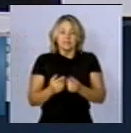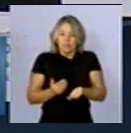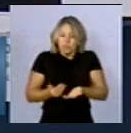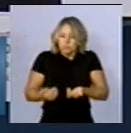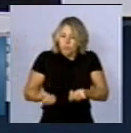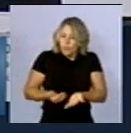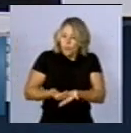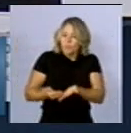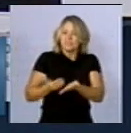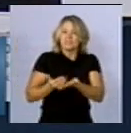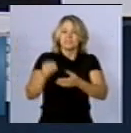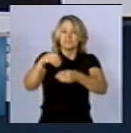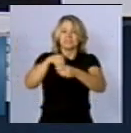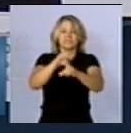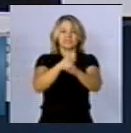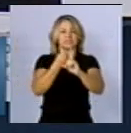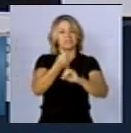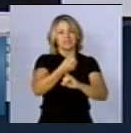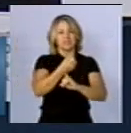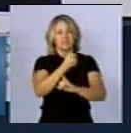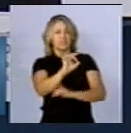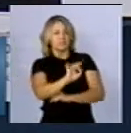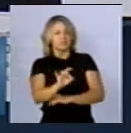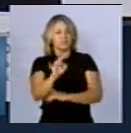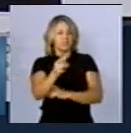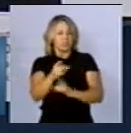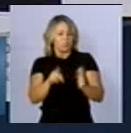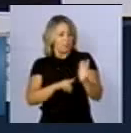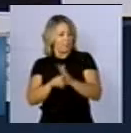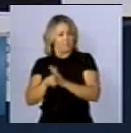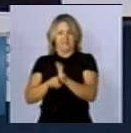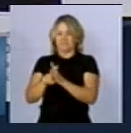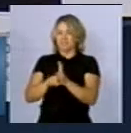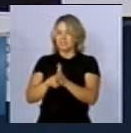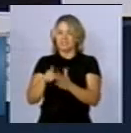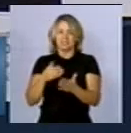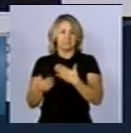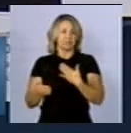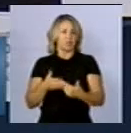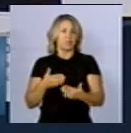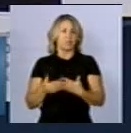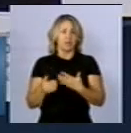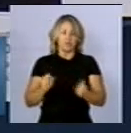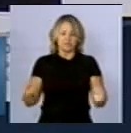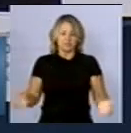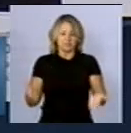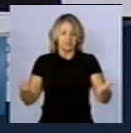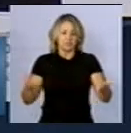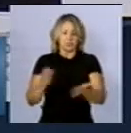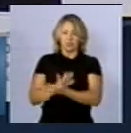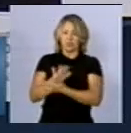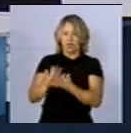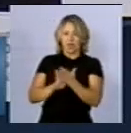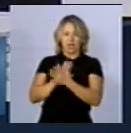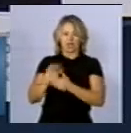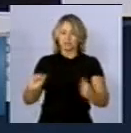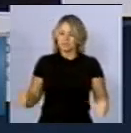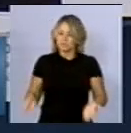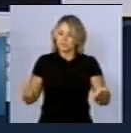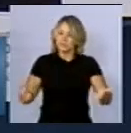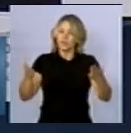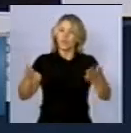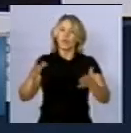candente na sociedade não é Enfim uma pesquisa é que se motivou do nada ela se motiva